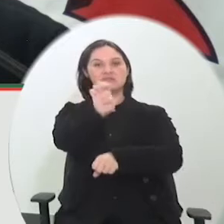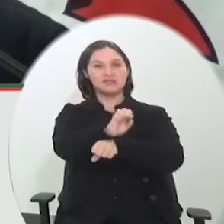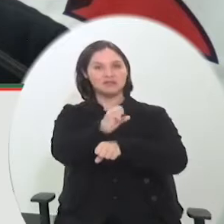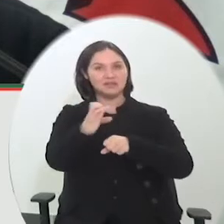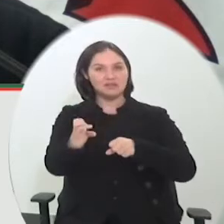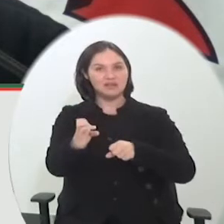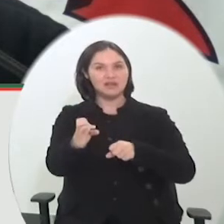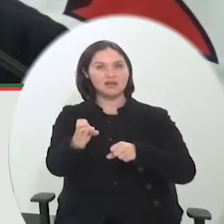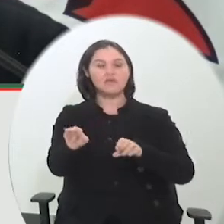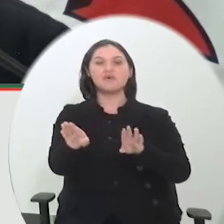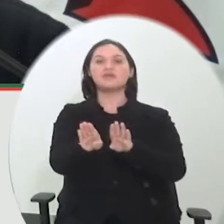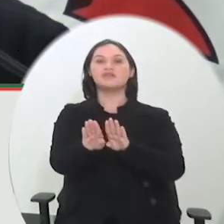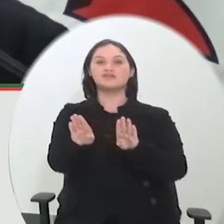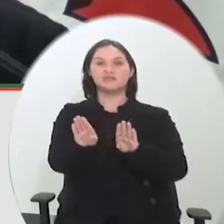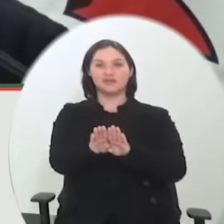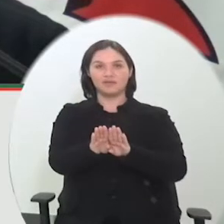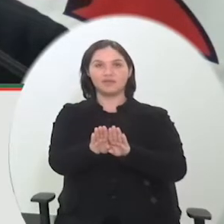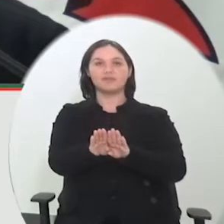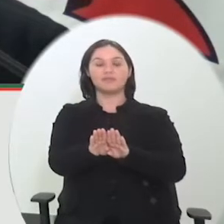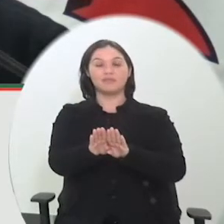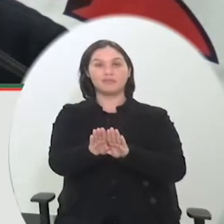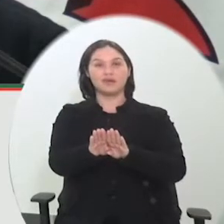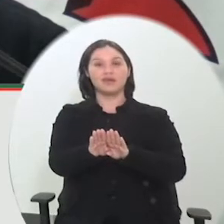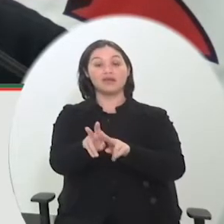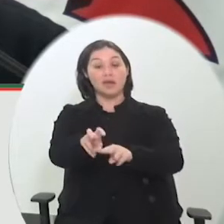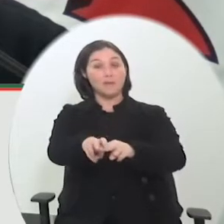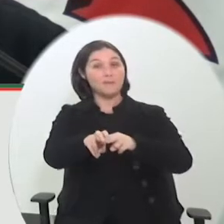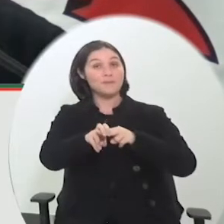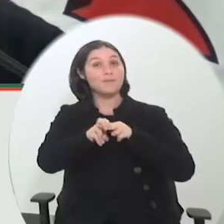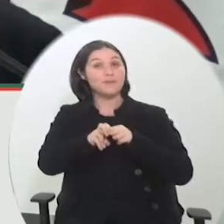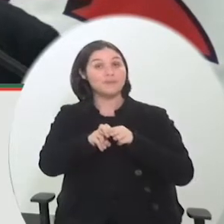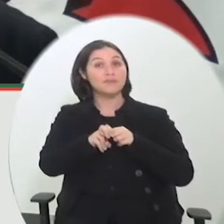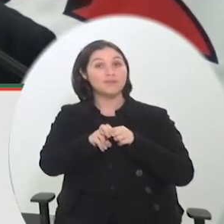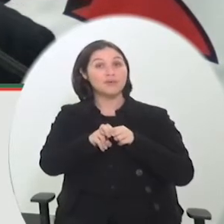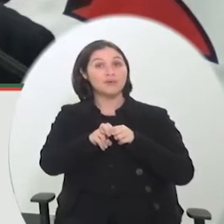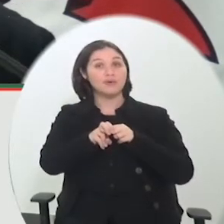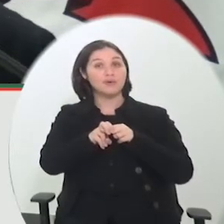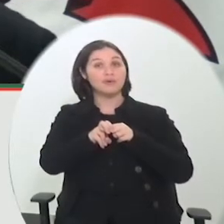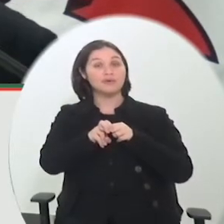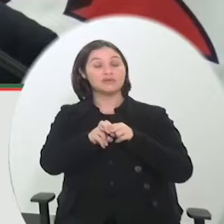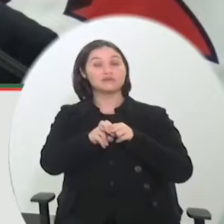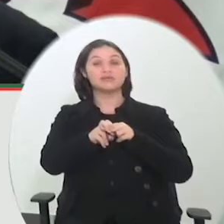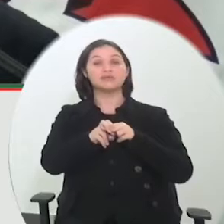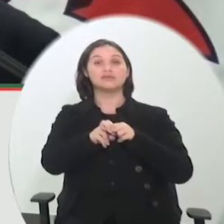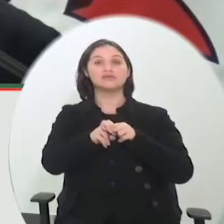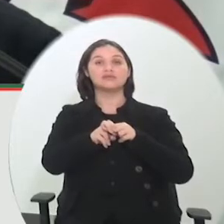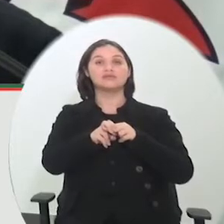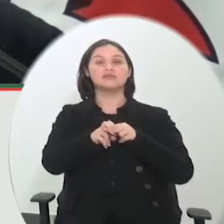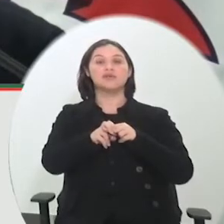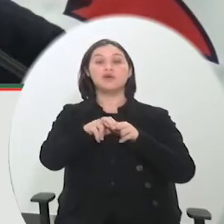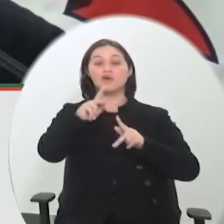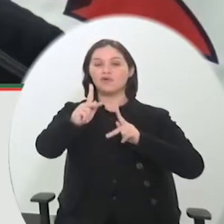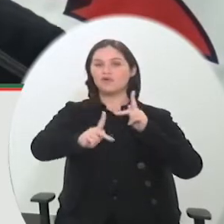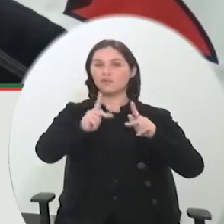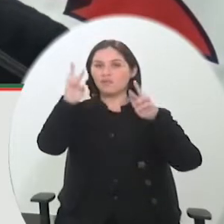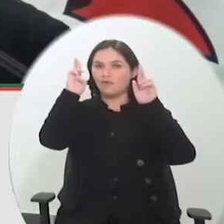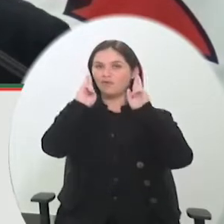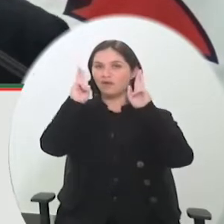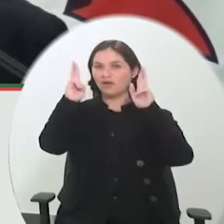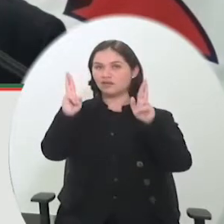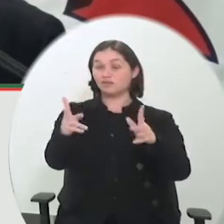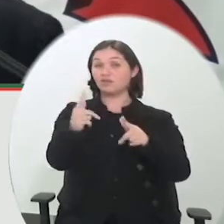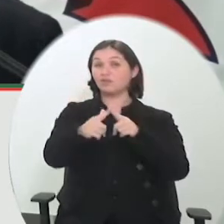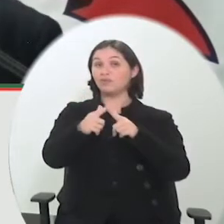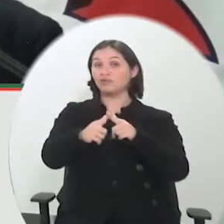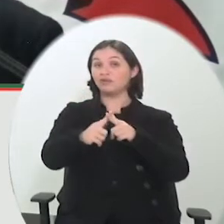de grande admiração em respeito da população, da qual tem obrigação institucional de servir